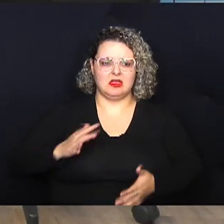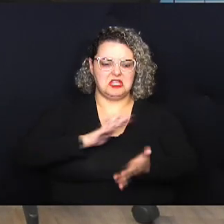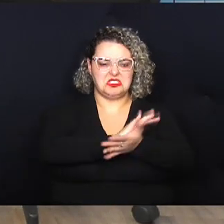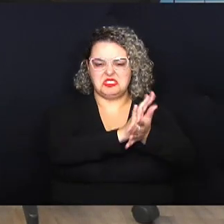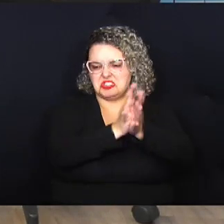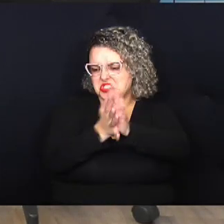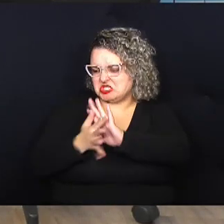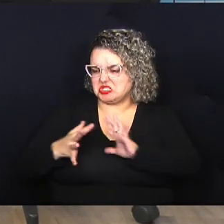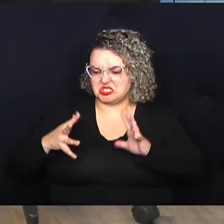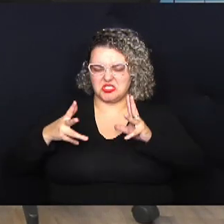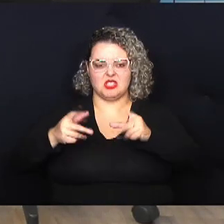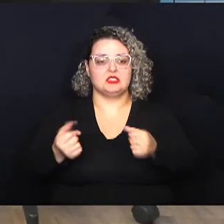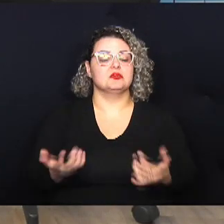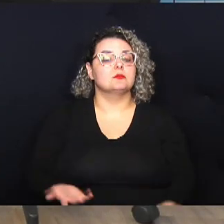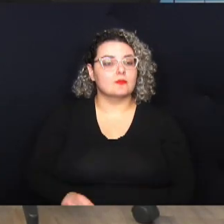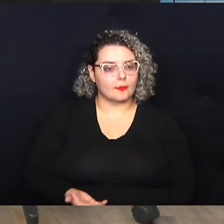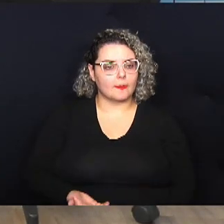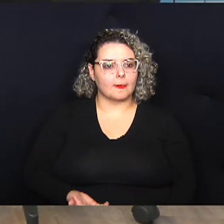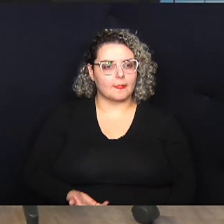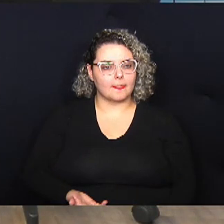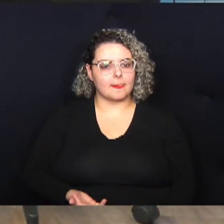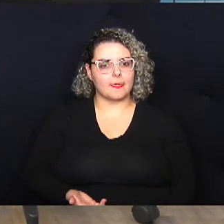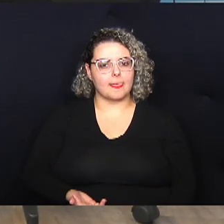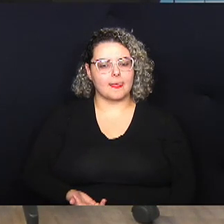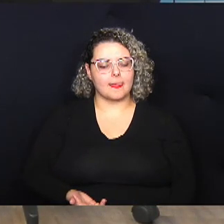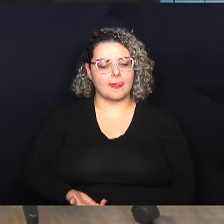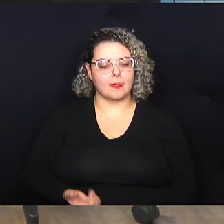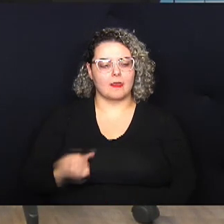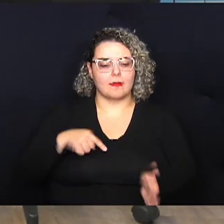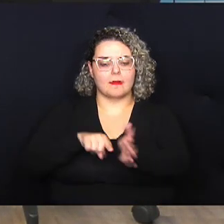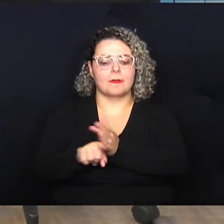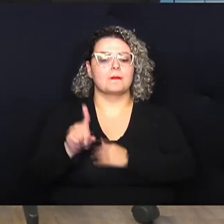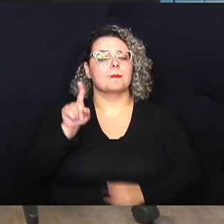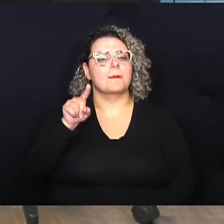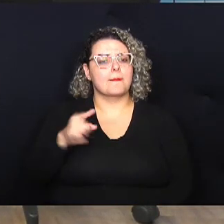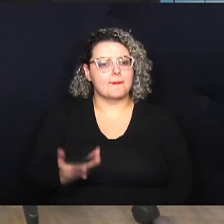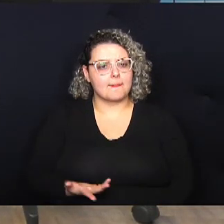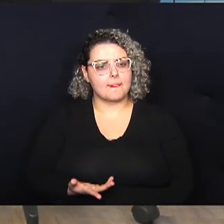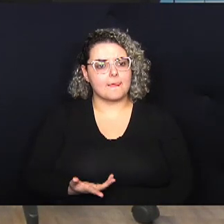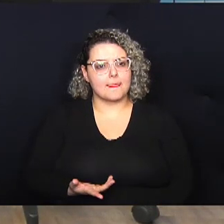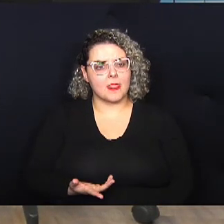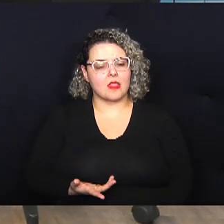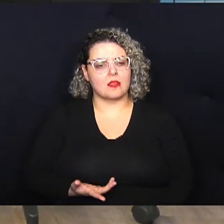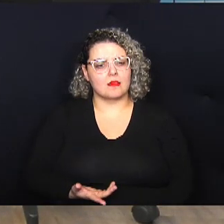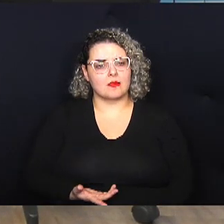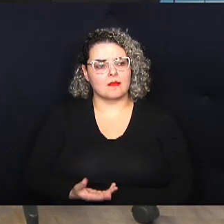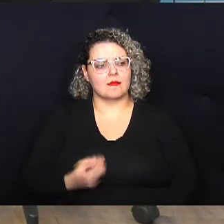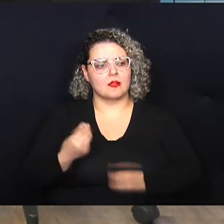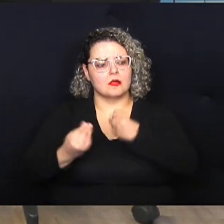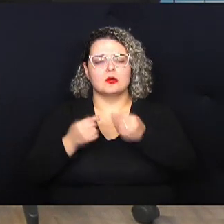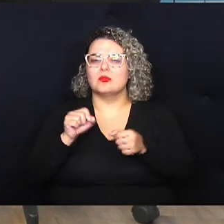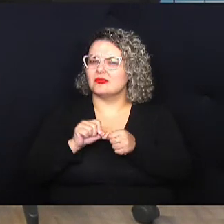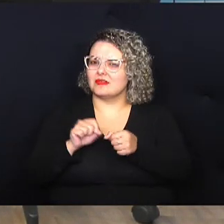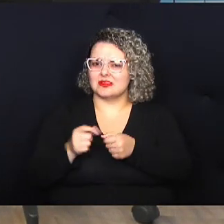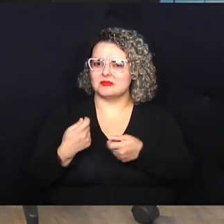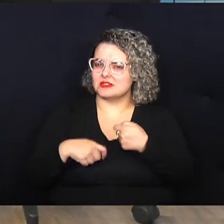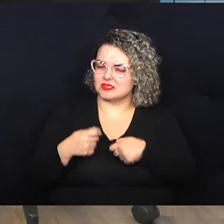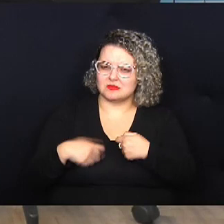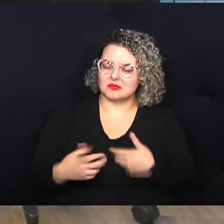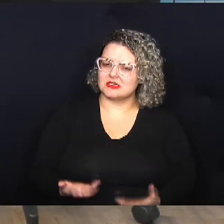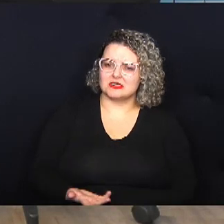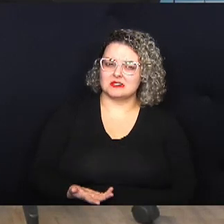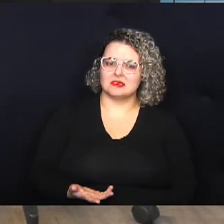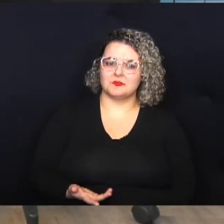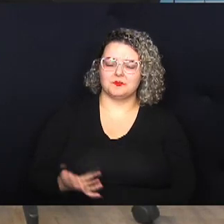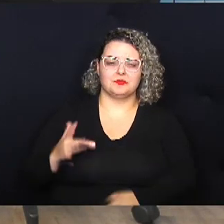mundo. E então, assim, a pergunta é, como eu faço para administrar essa questão da